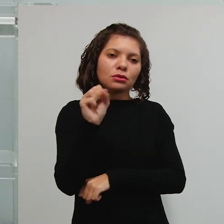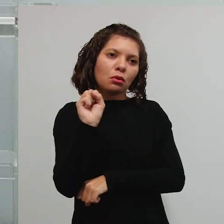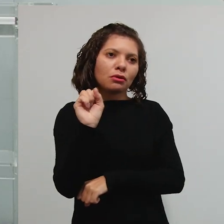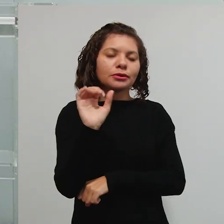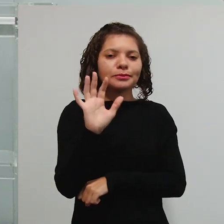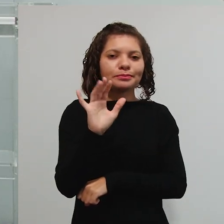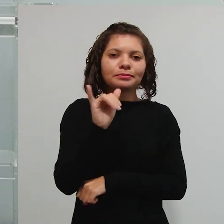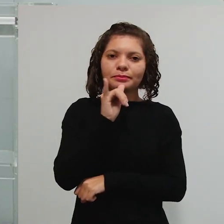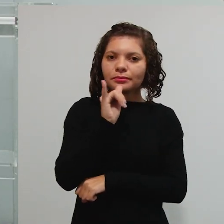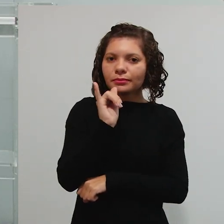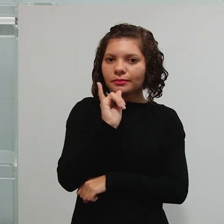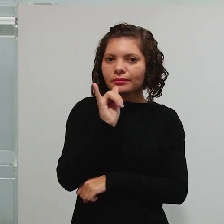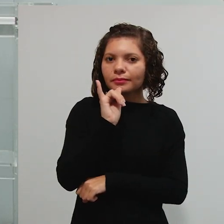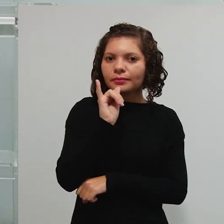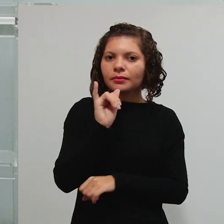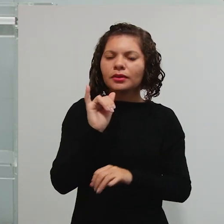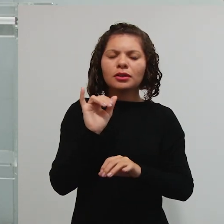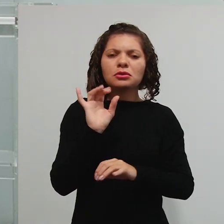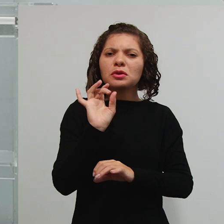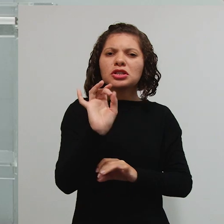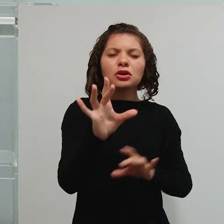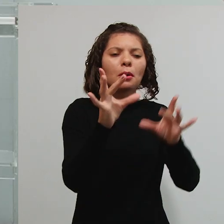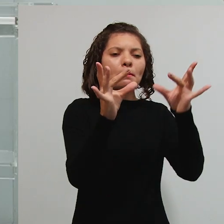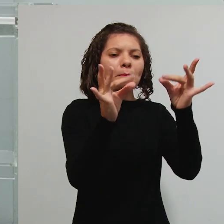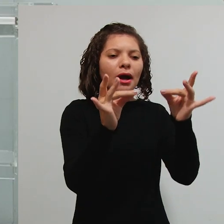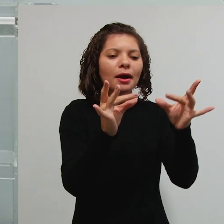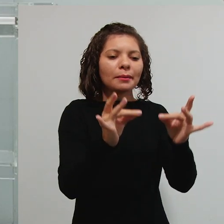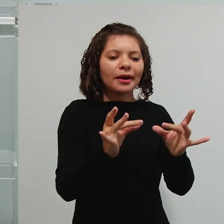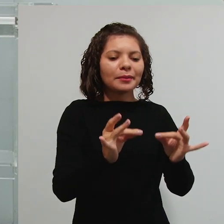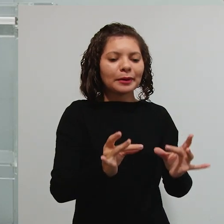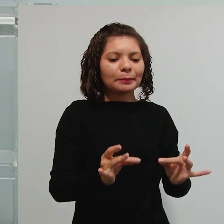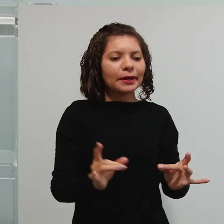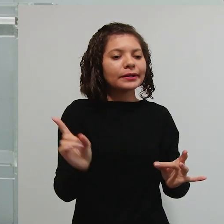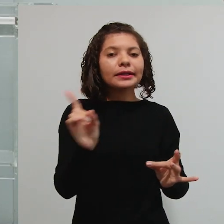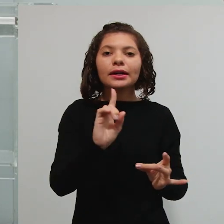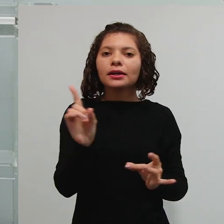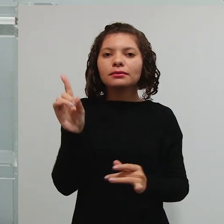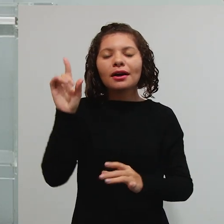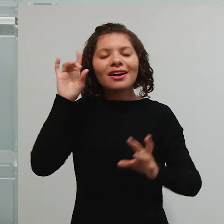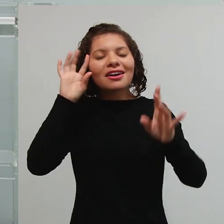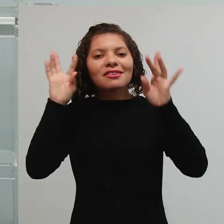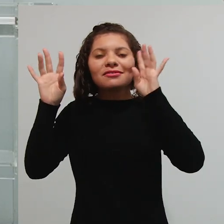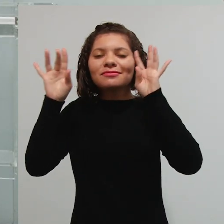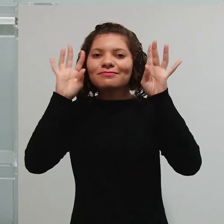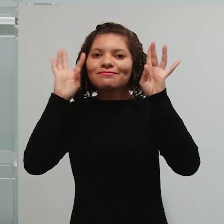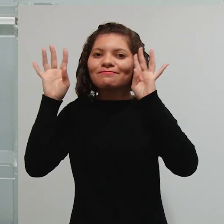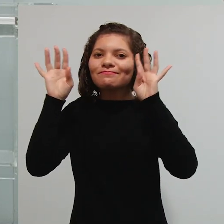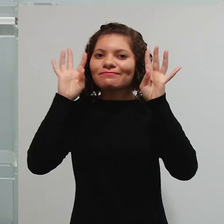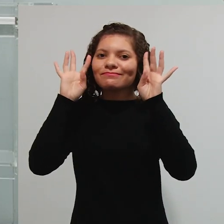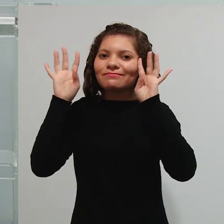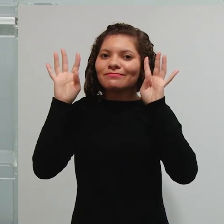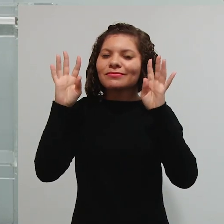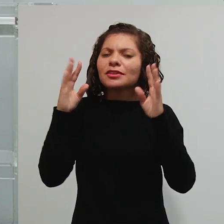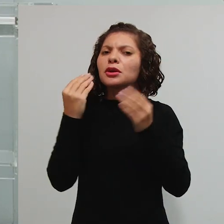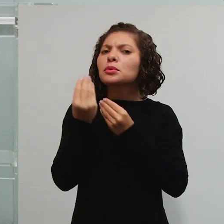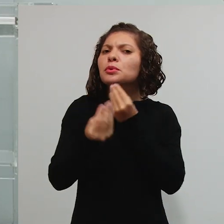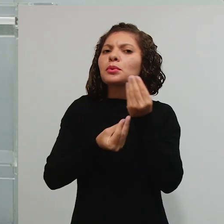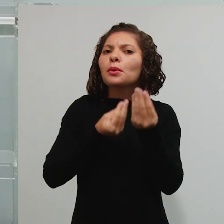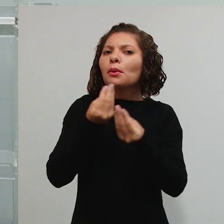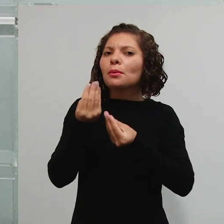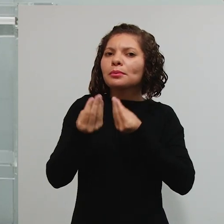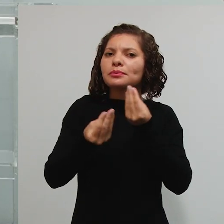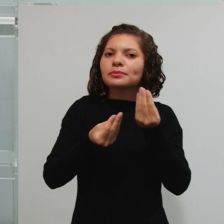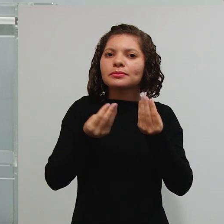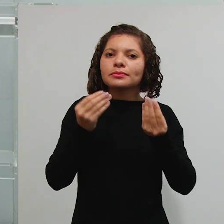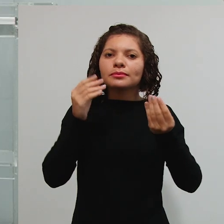exemplo, né, às 17 horas. Não é uma descrição, é uma reflexão. Aqui é uma reflexão. Então, a reflexão,